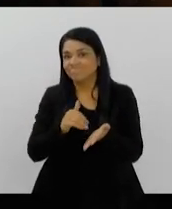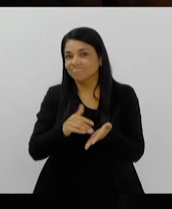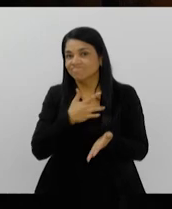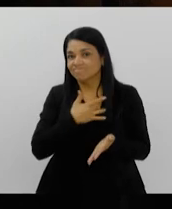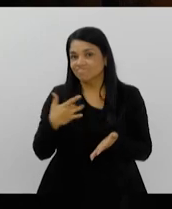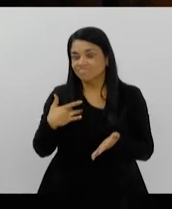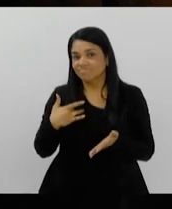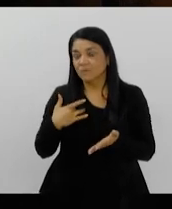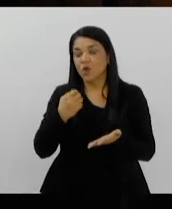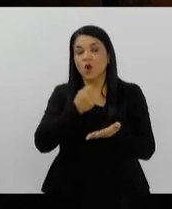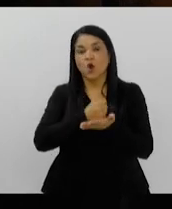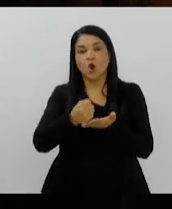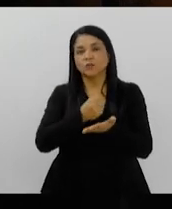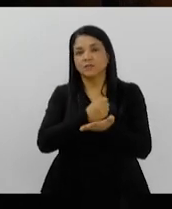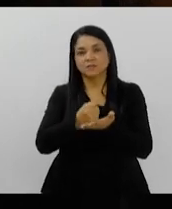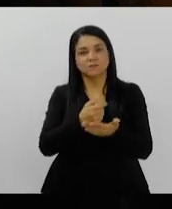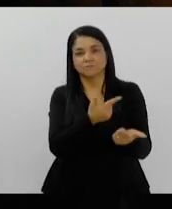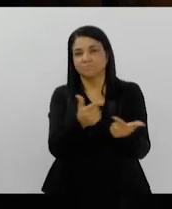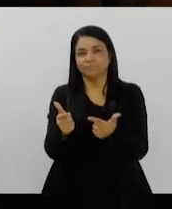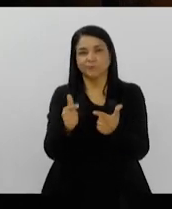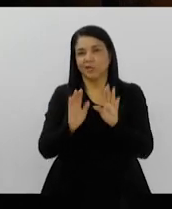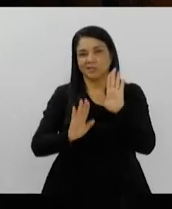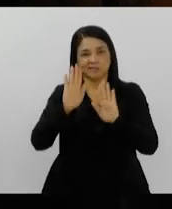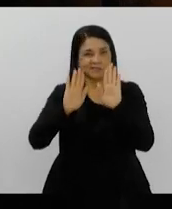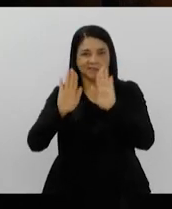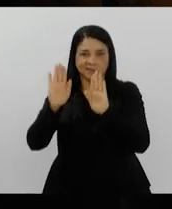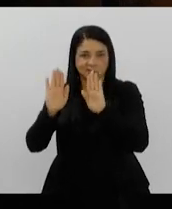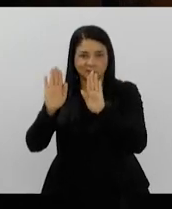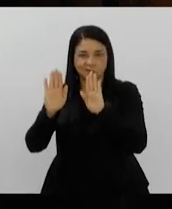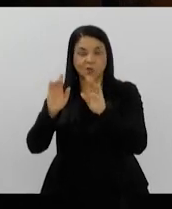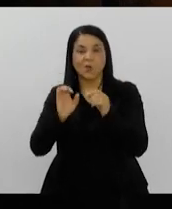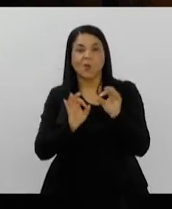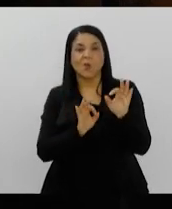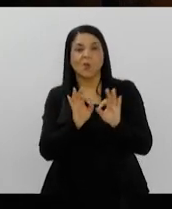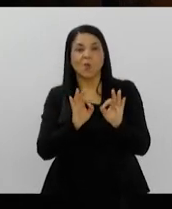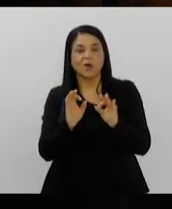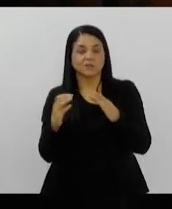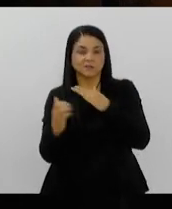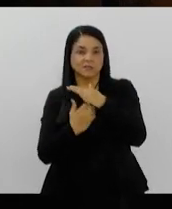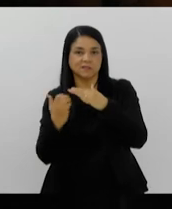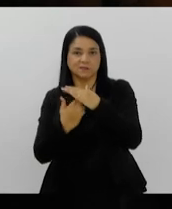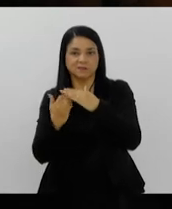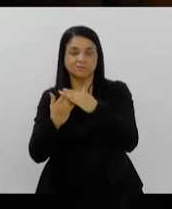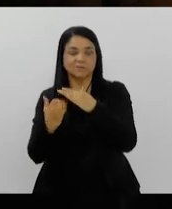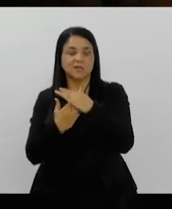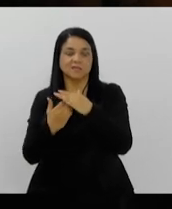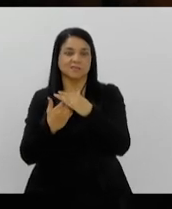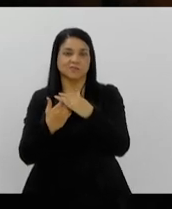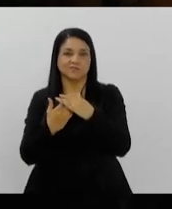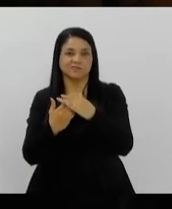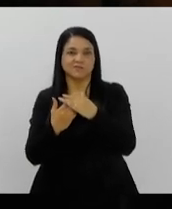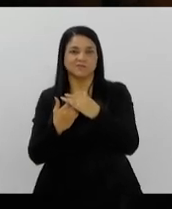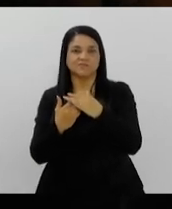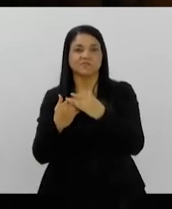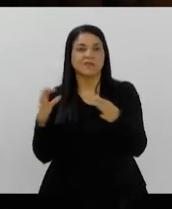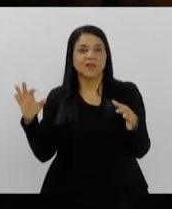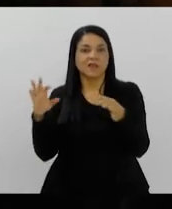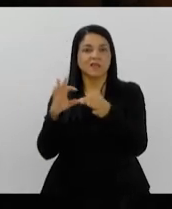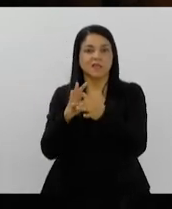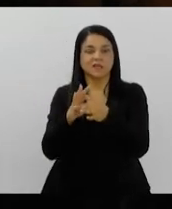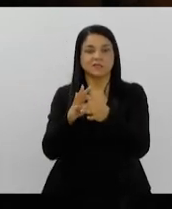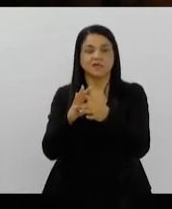Está contratando, sem licitação, organização, empresa de fundo de quintal, ligado à